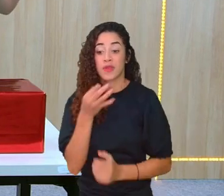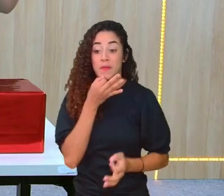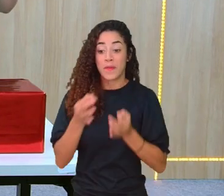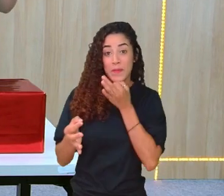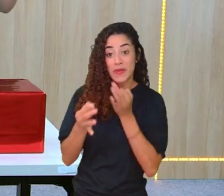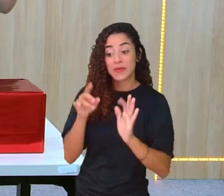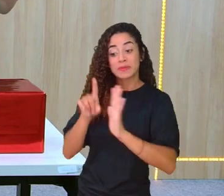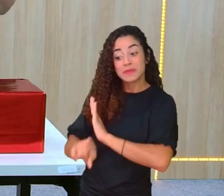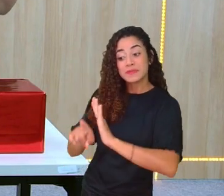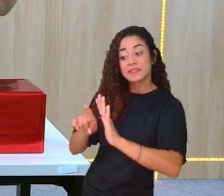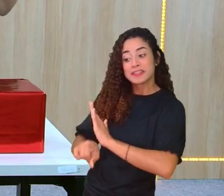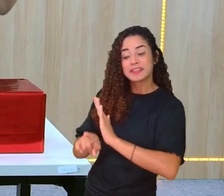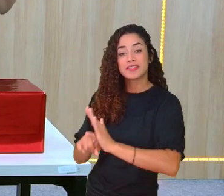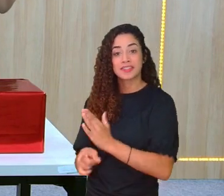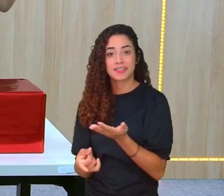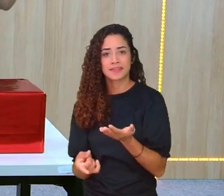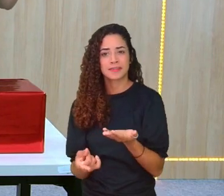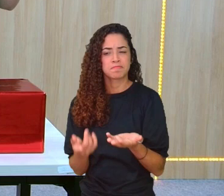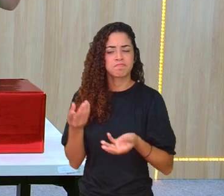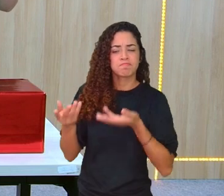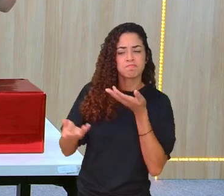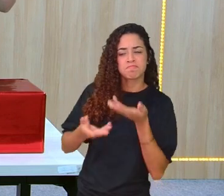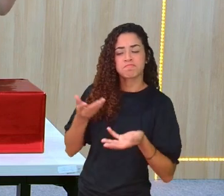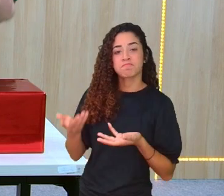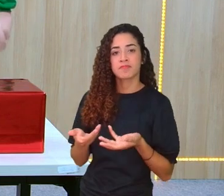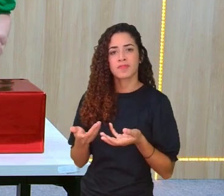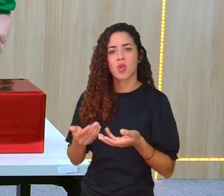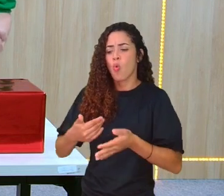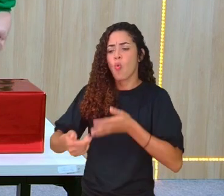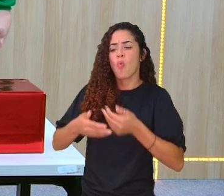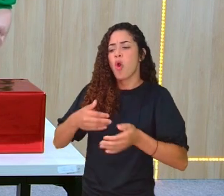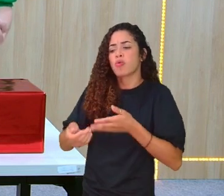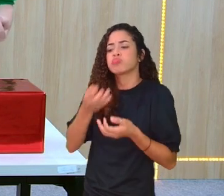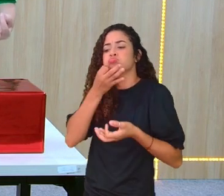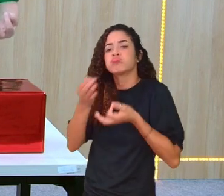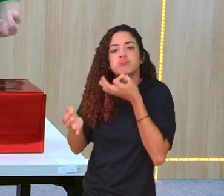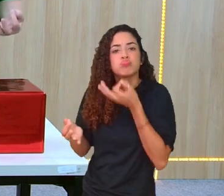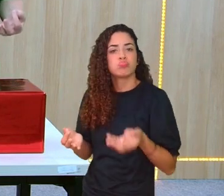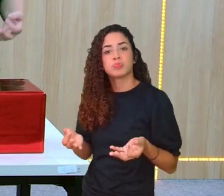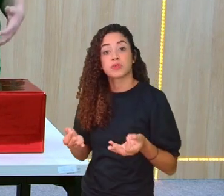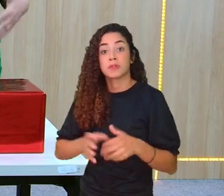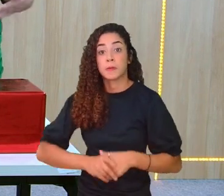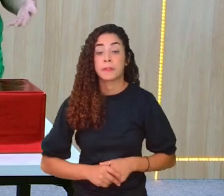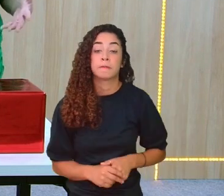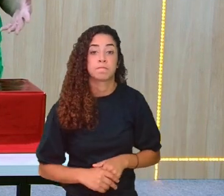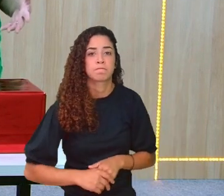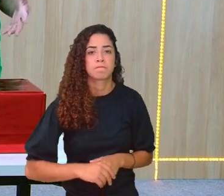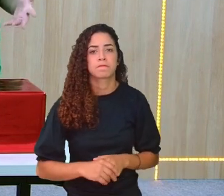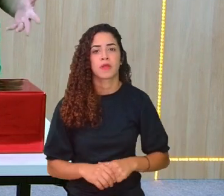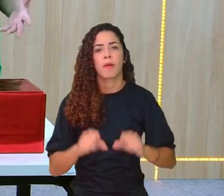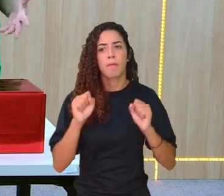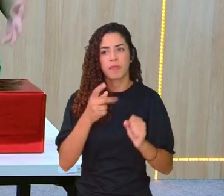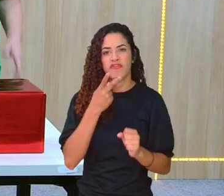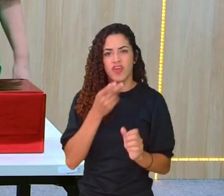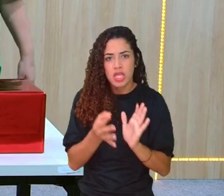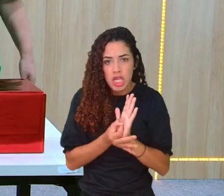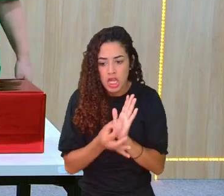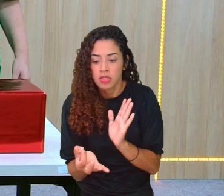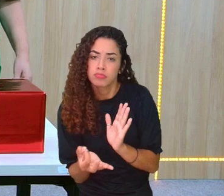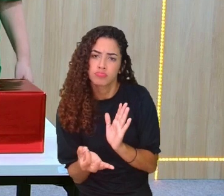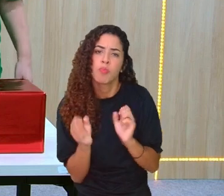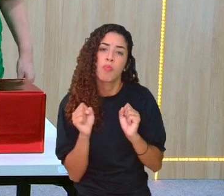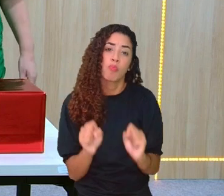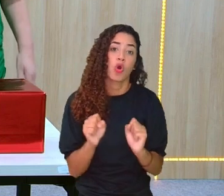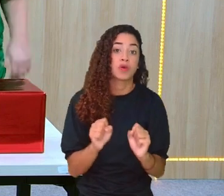opinião, perguntando, questionando, fazendo qualquer comentário, tá? Pode fazer crítica? Pode. Lembrando